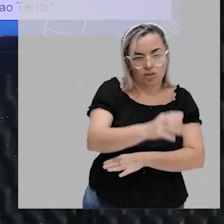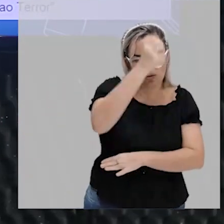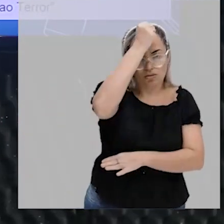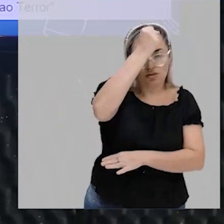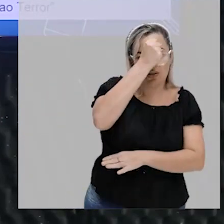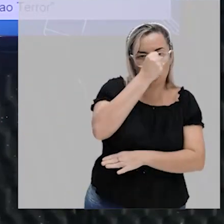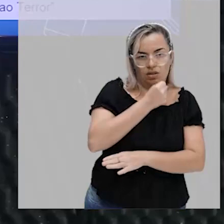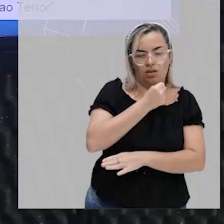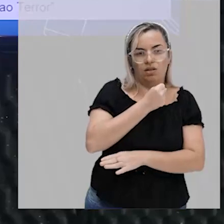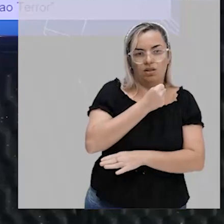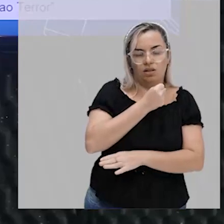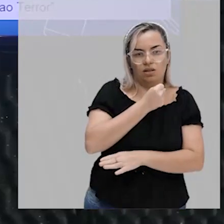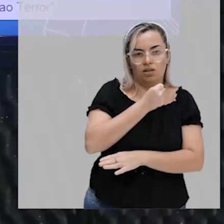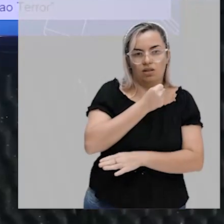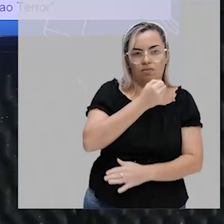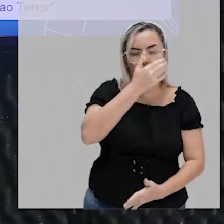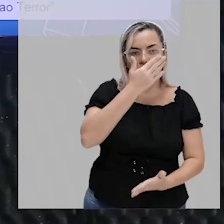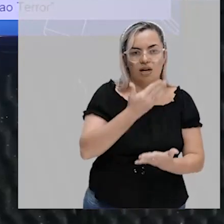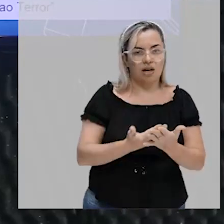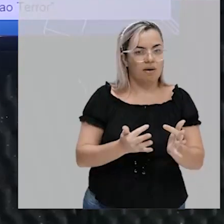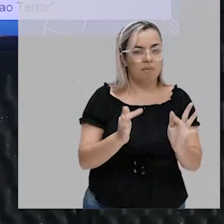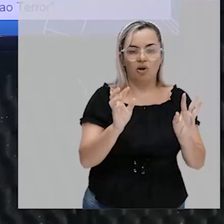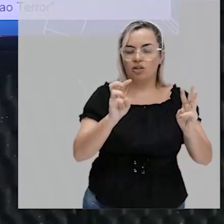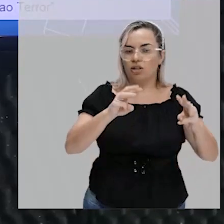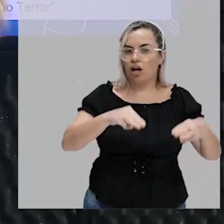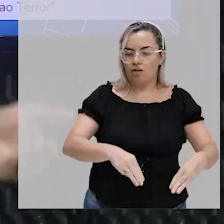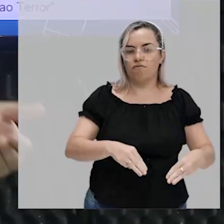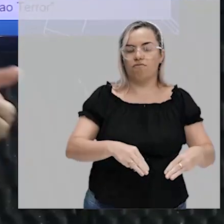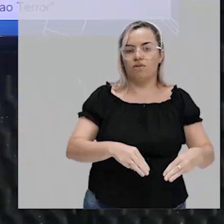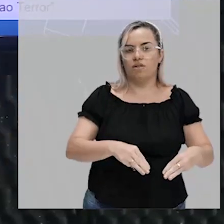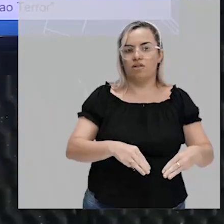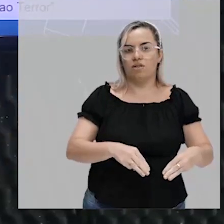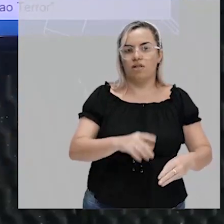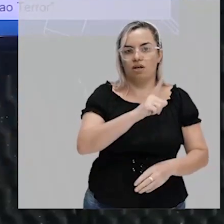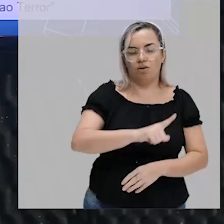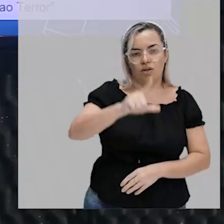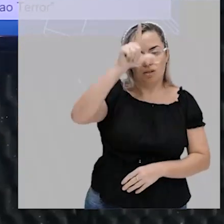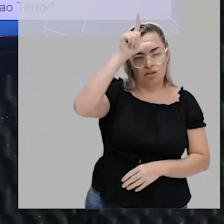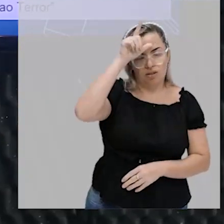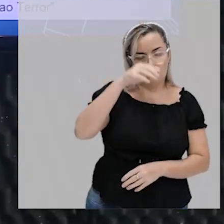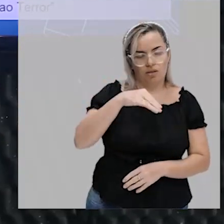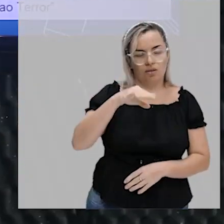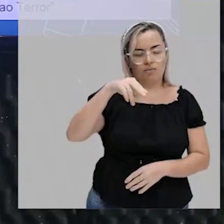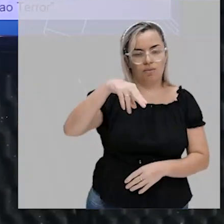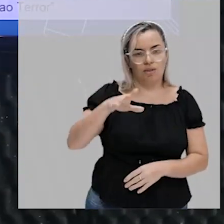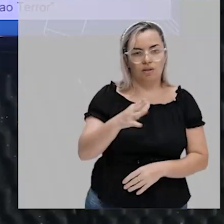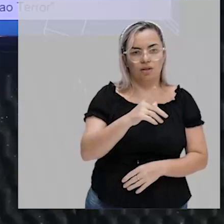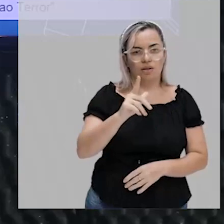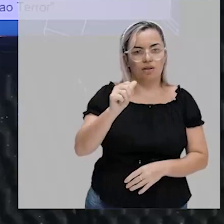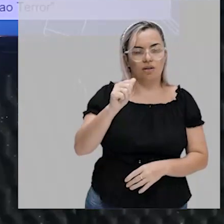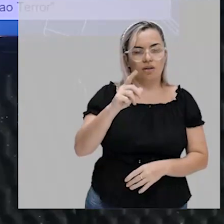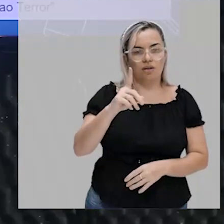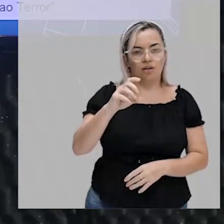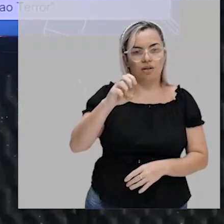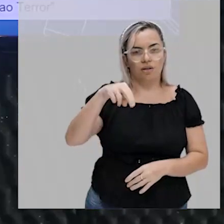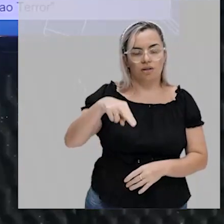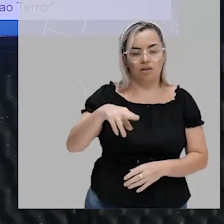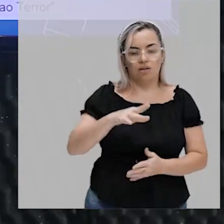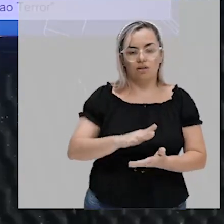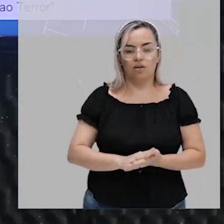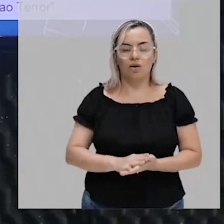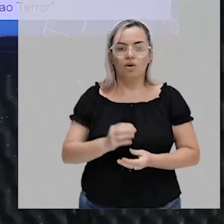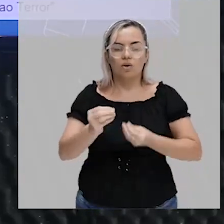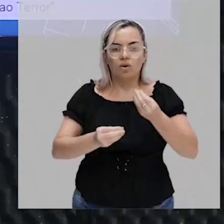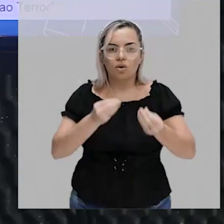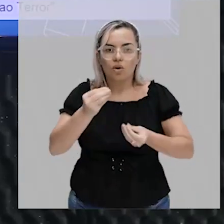Bin Laden, tá certo? E assim os Estados Unidos o fizeram. Interviram militarmente na região do Afeganistão, tá certo? E não